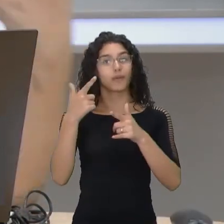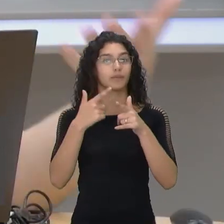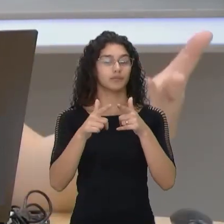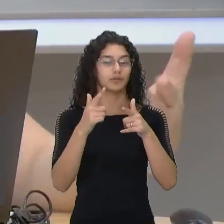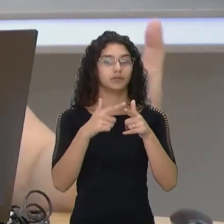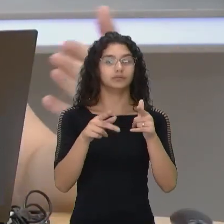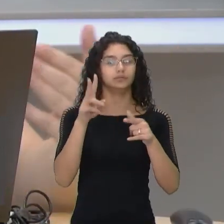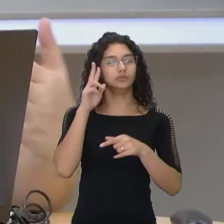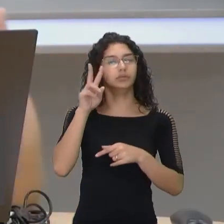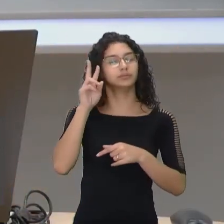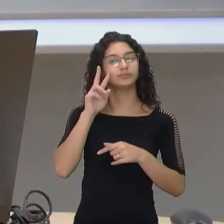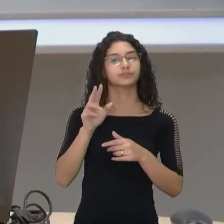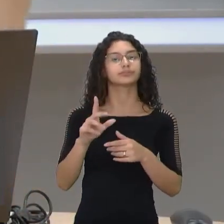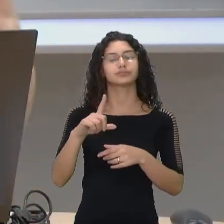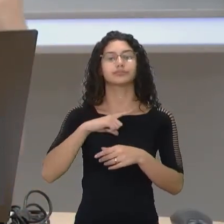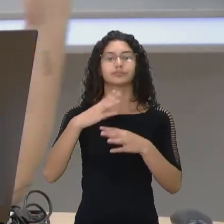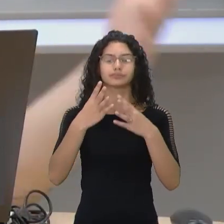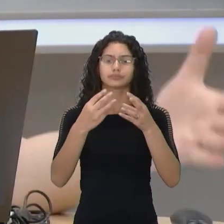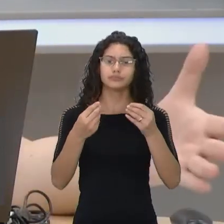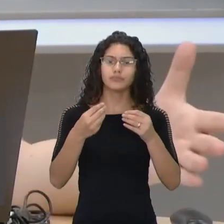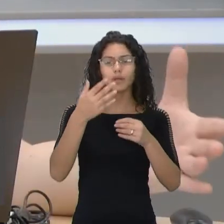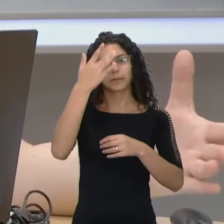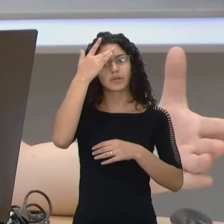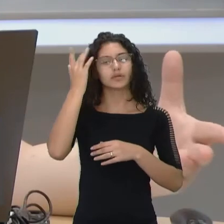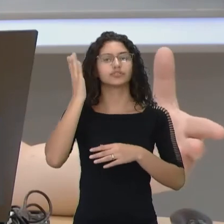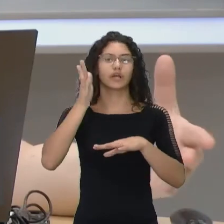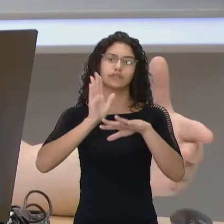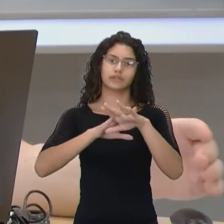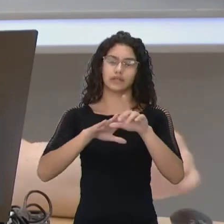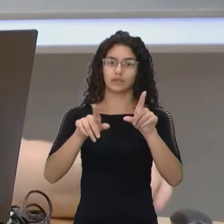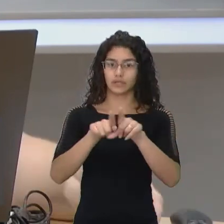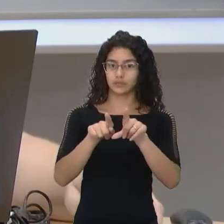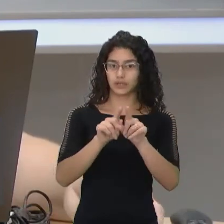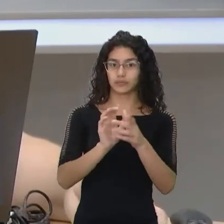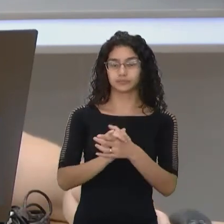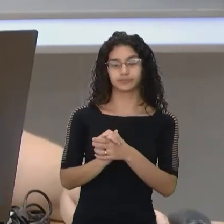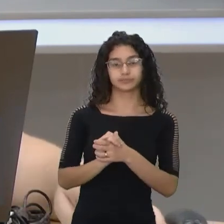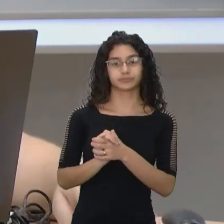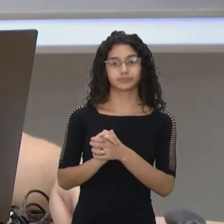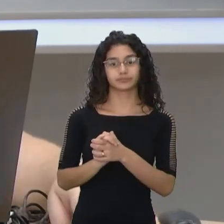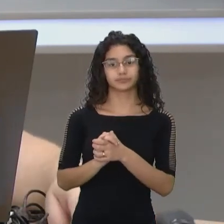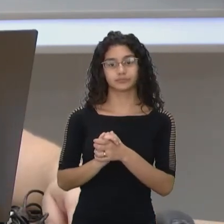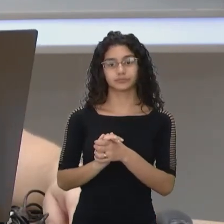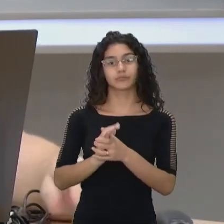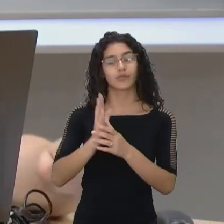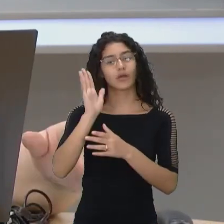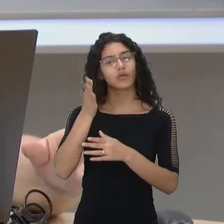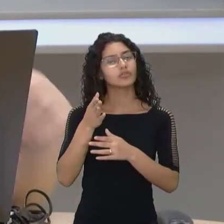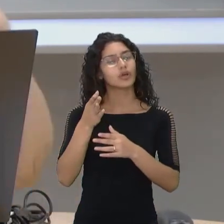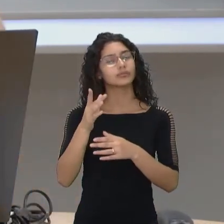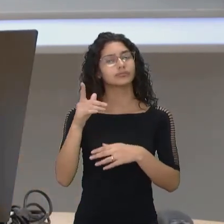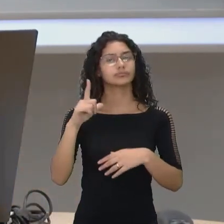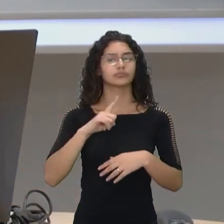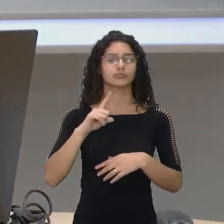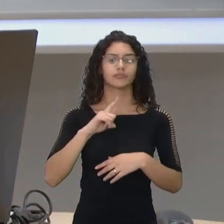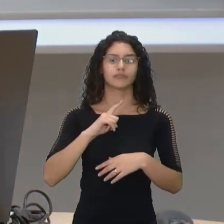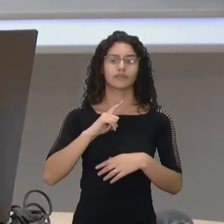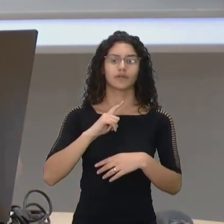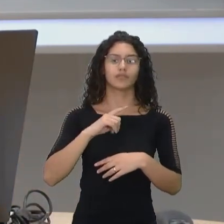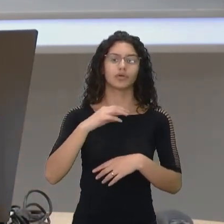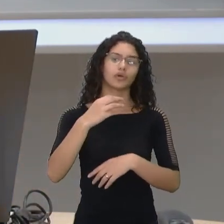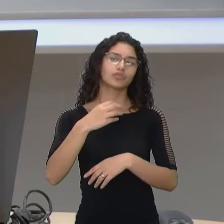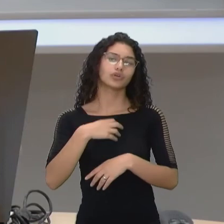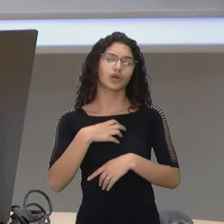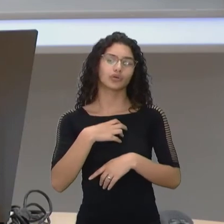alguma história e, portanto, muitas pessoas já se debruçaram sobre ele já recebeu uma espécie